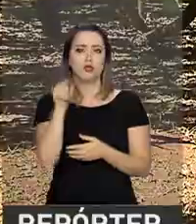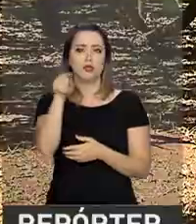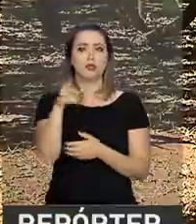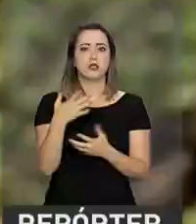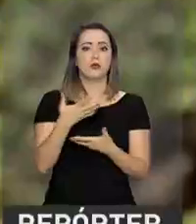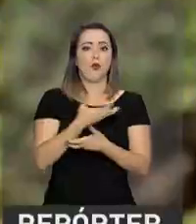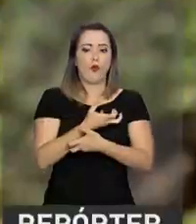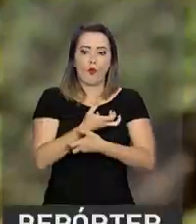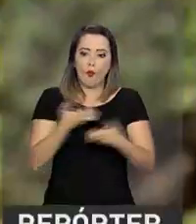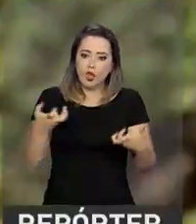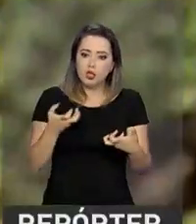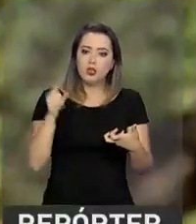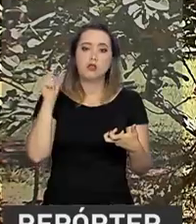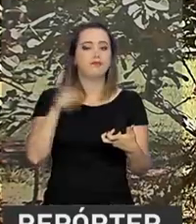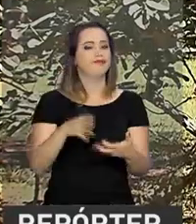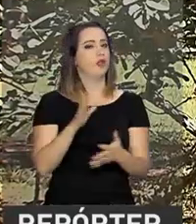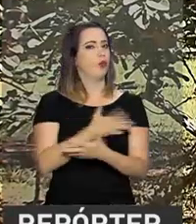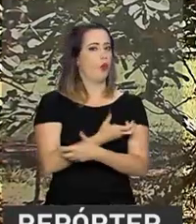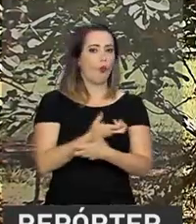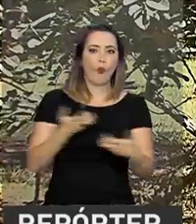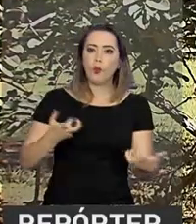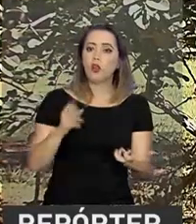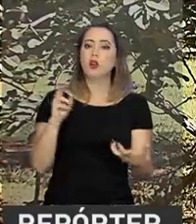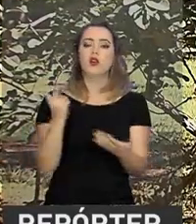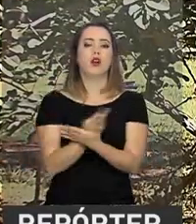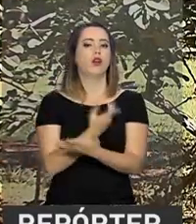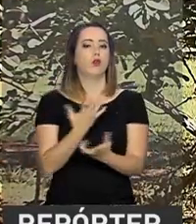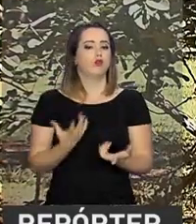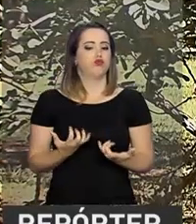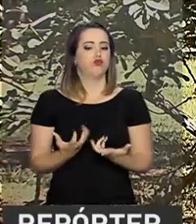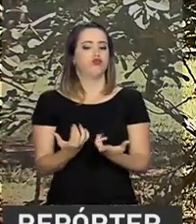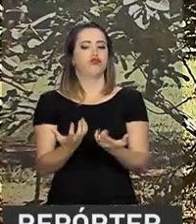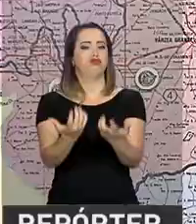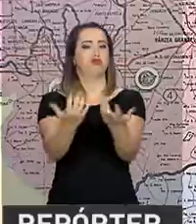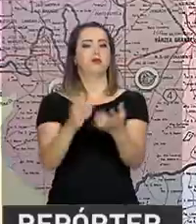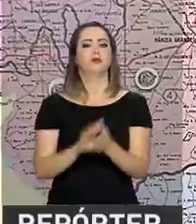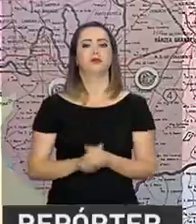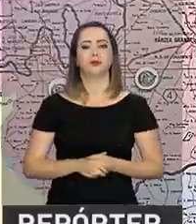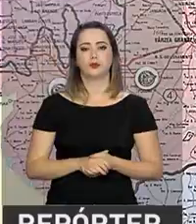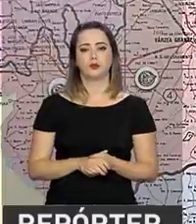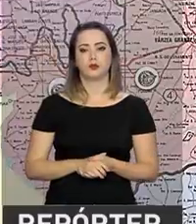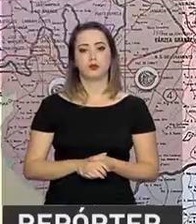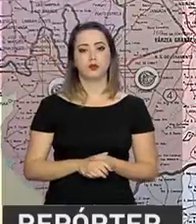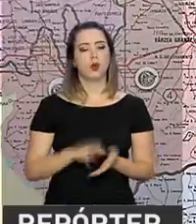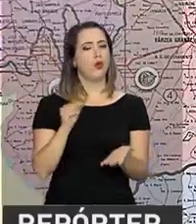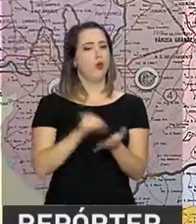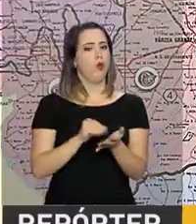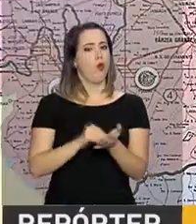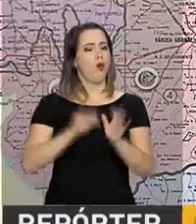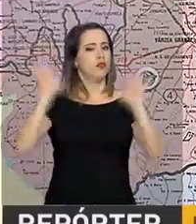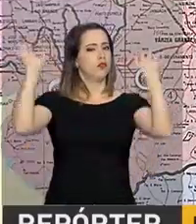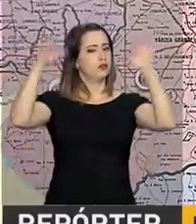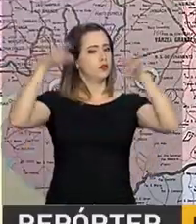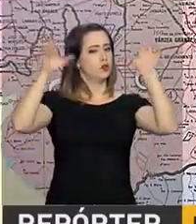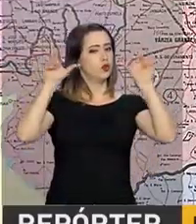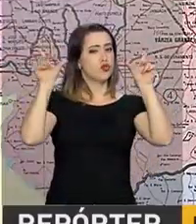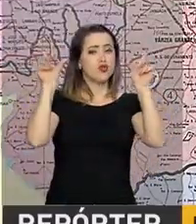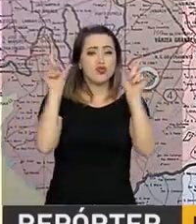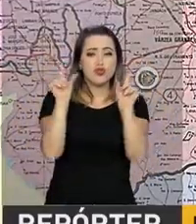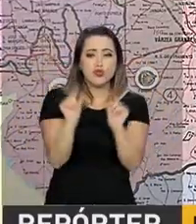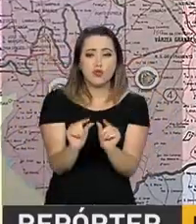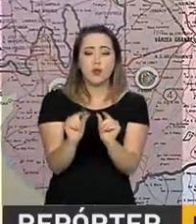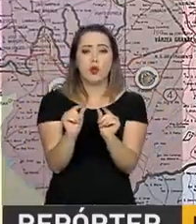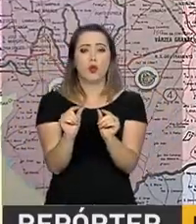tempo seco. E na seca, o risco de incêndios florestais aumenta. Com a falta de chuva, a gente tem uma diminuição da umidade